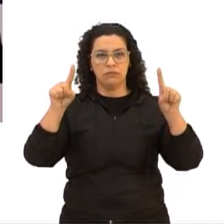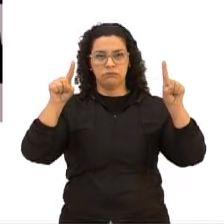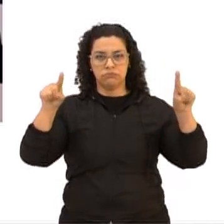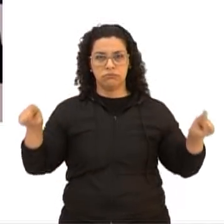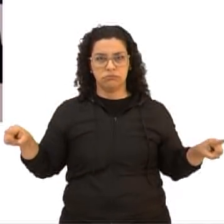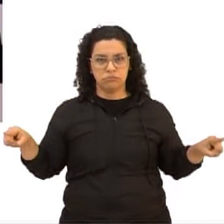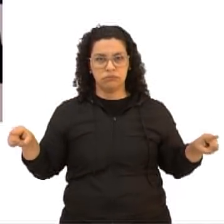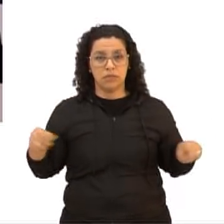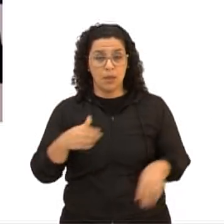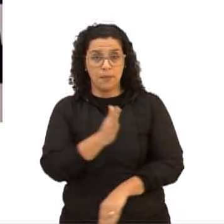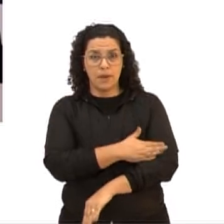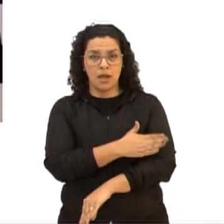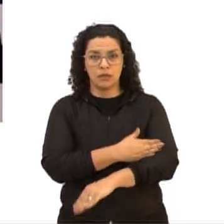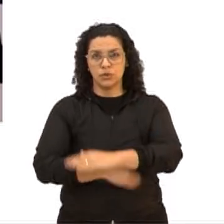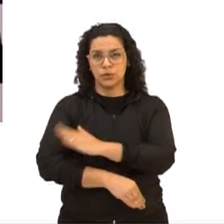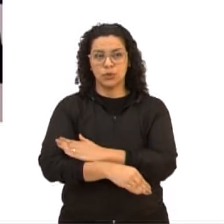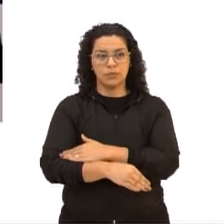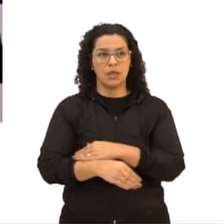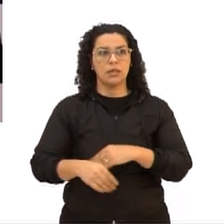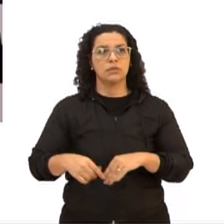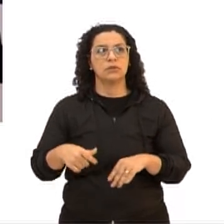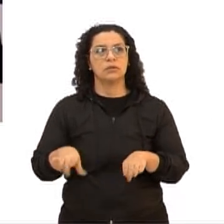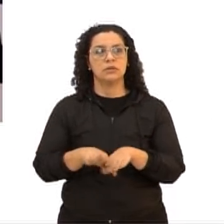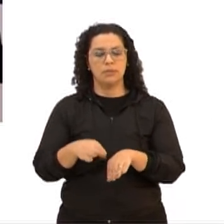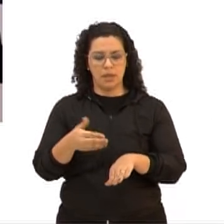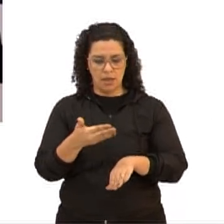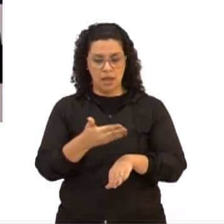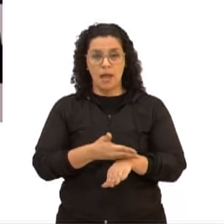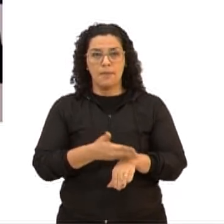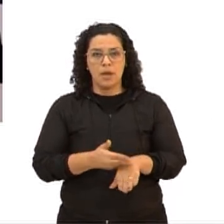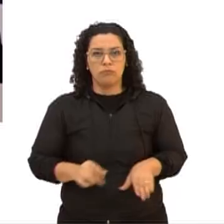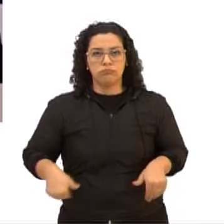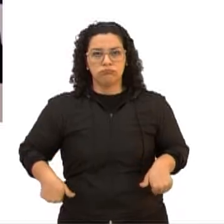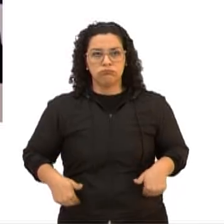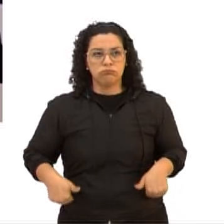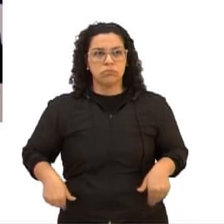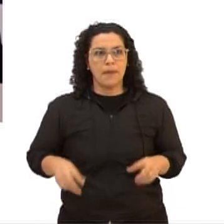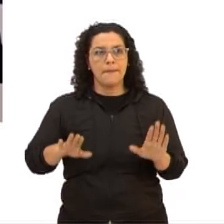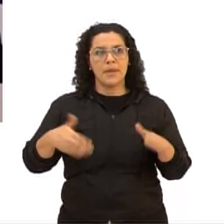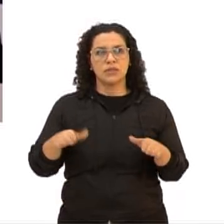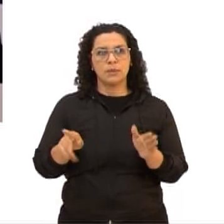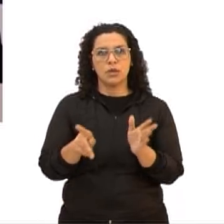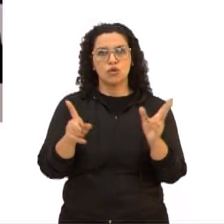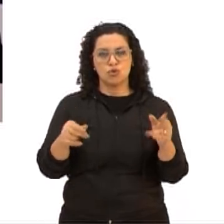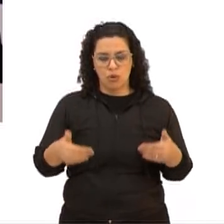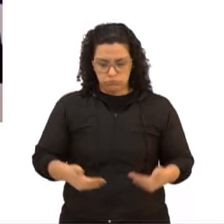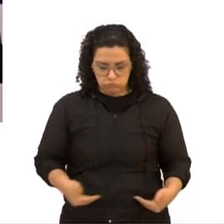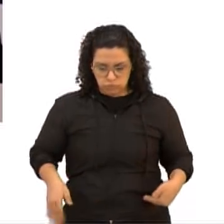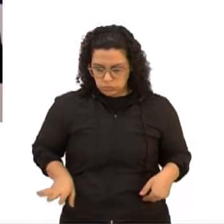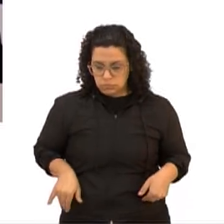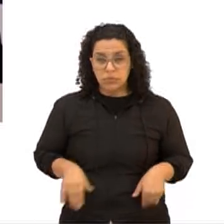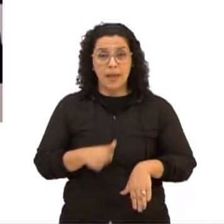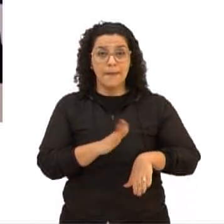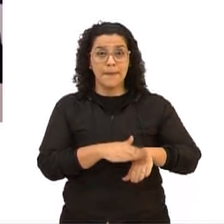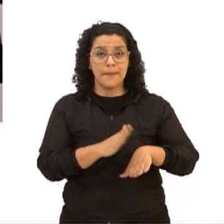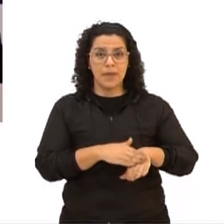os braços, né? A mão ela fica mais ou menos aqui na mesma altura do quadril.